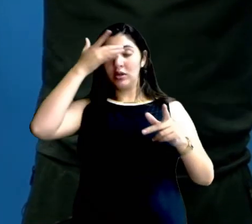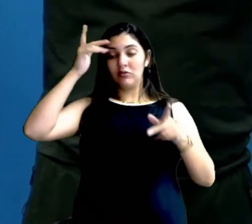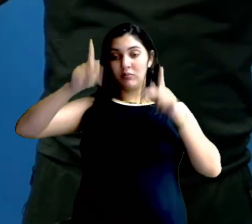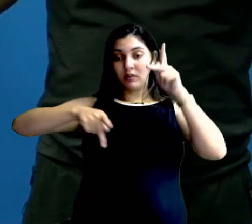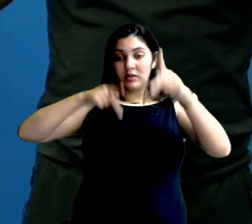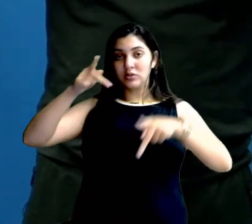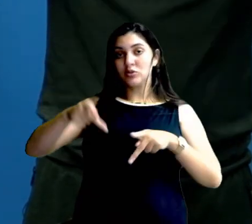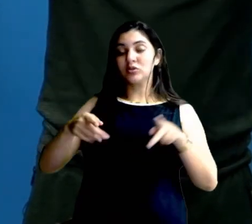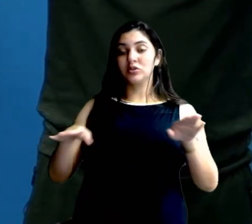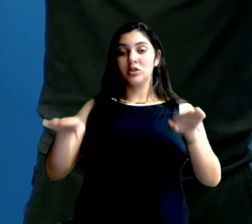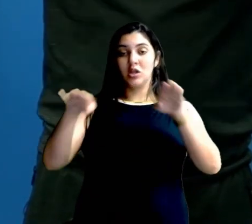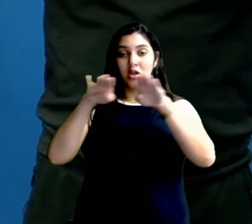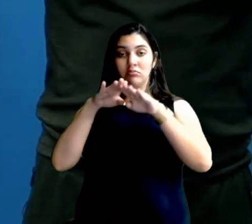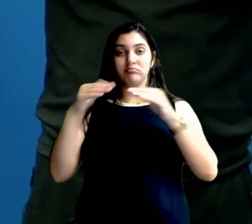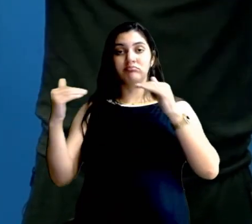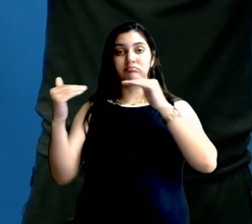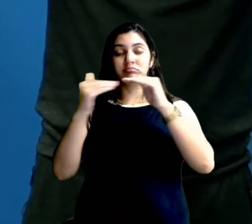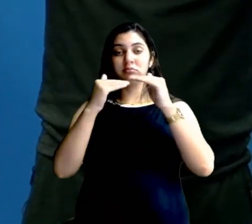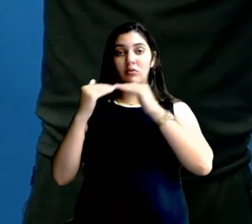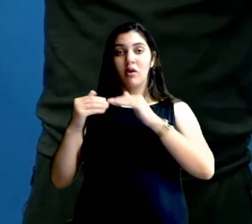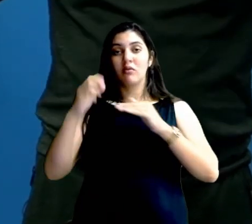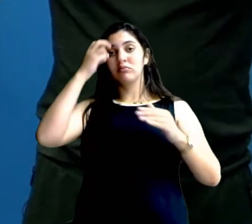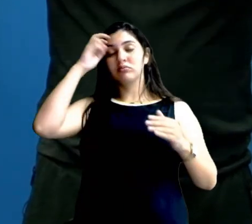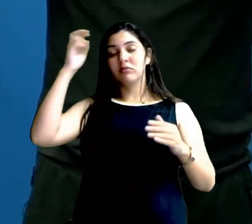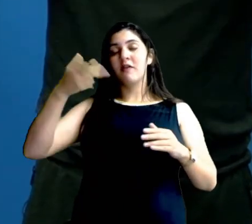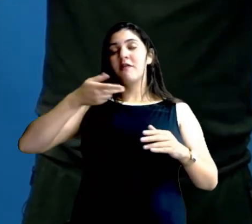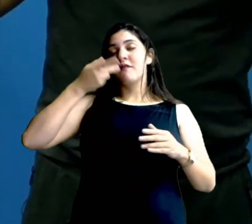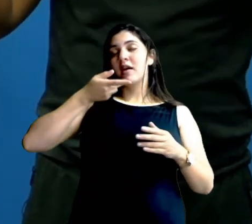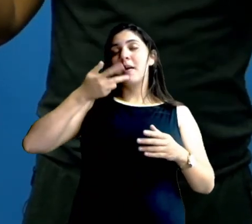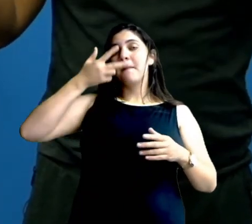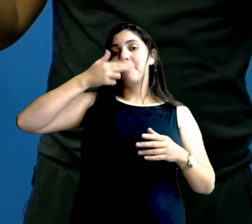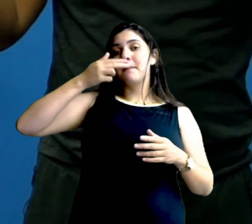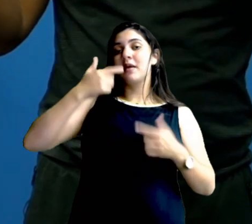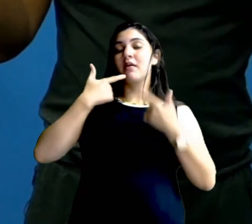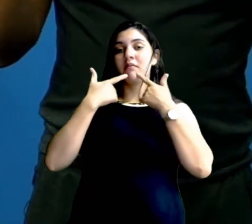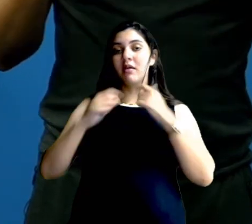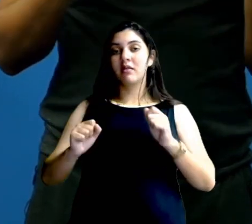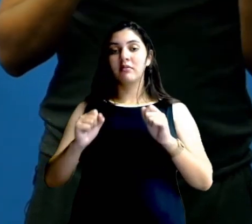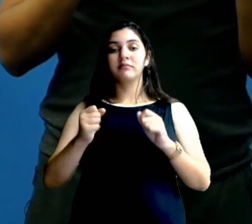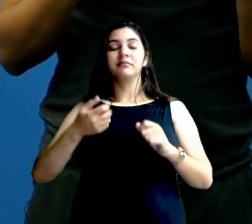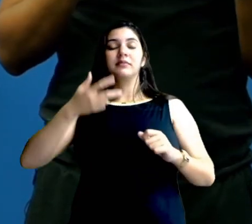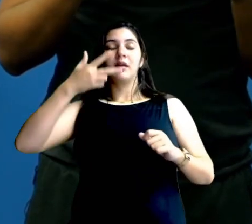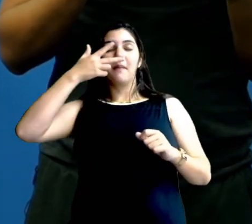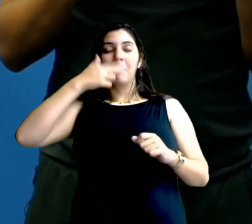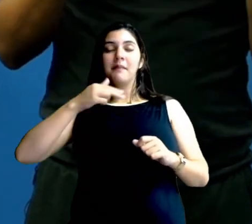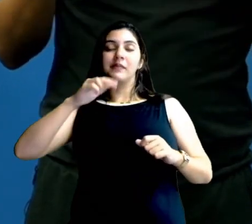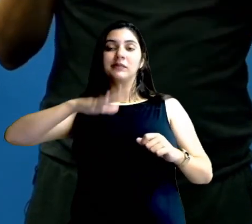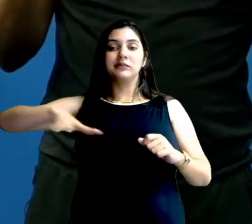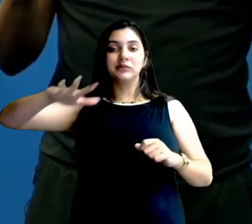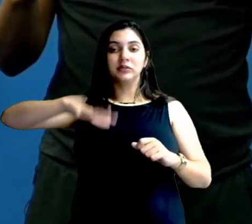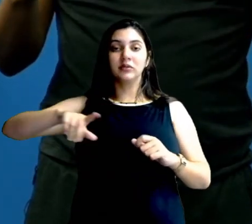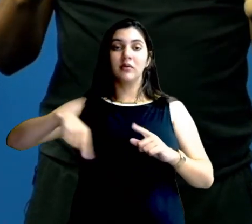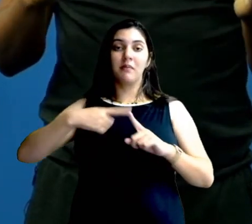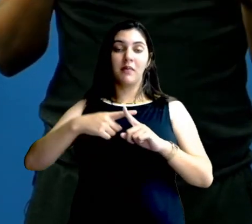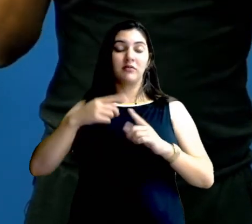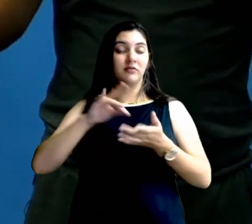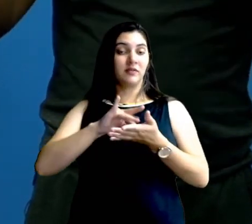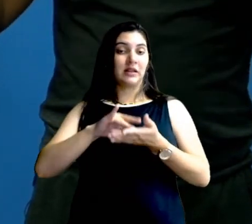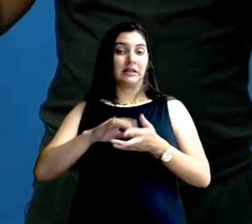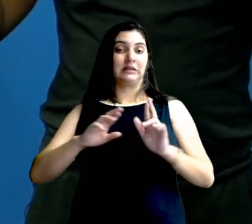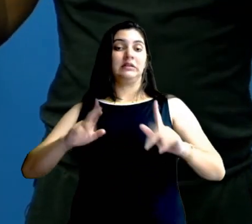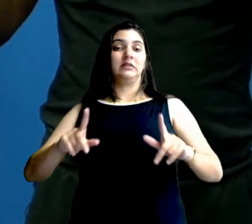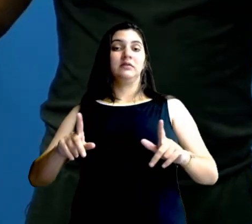África todos fossem iguais culturalmente politicamente falando falar assim as mesmas línguas e tivesse as mesmas religiões mas na verdade isso não acontece